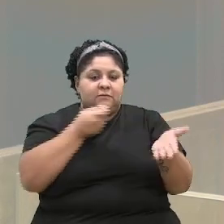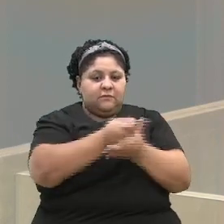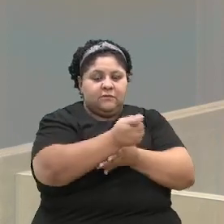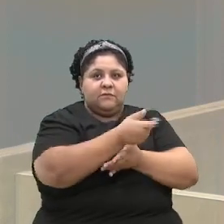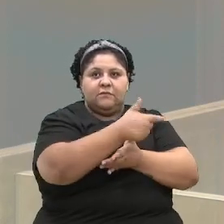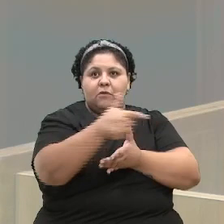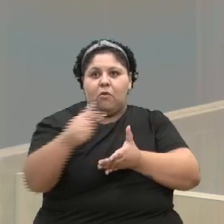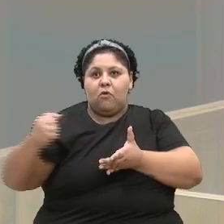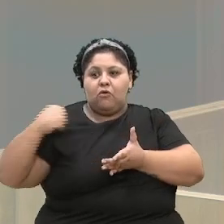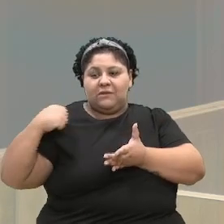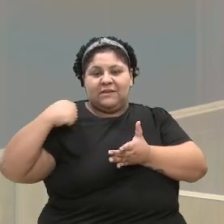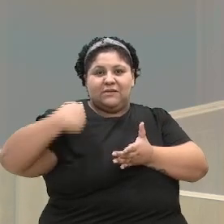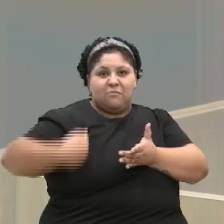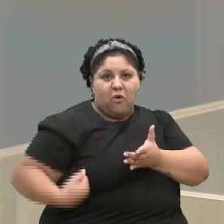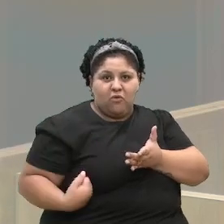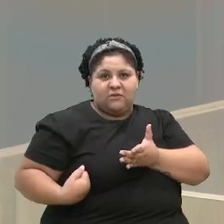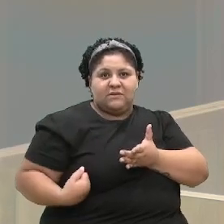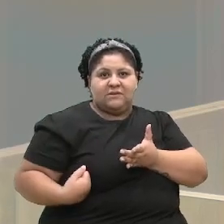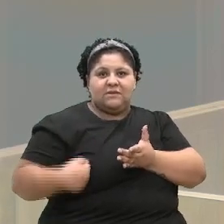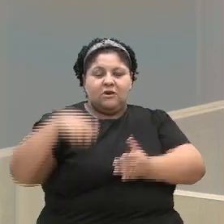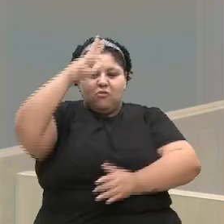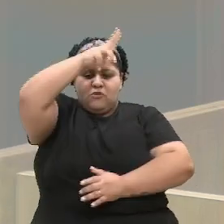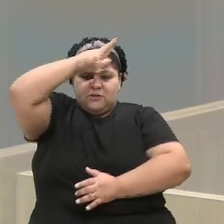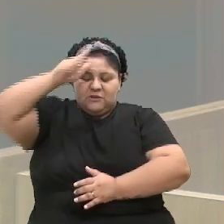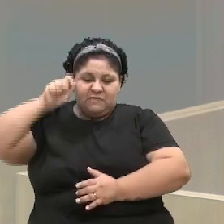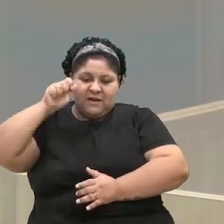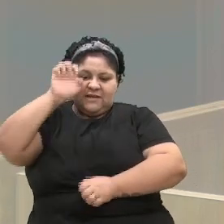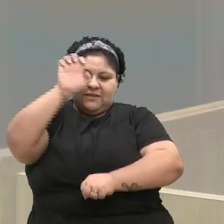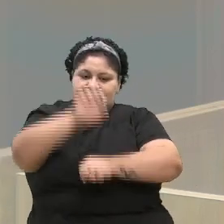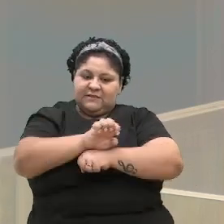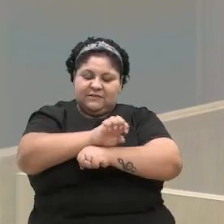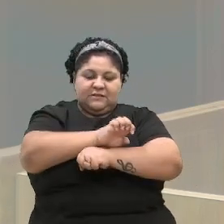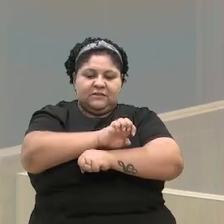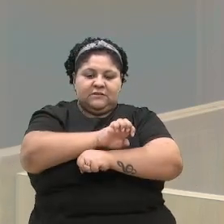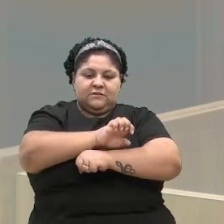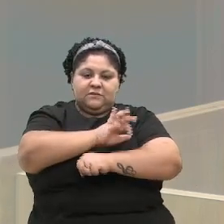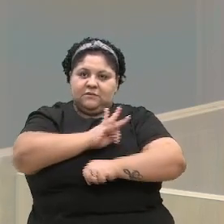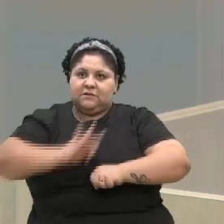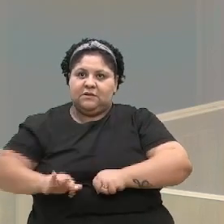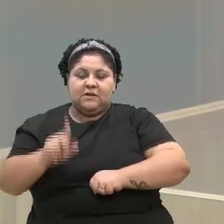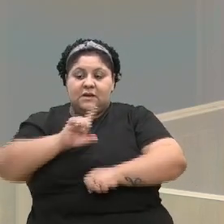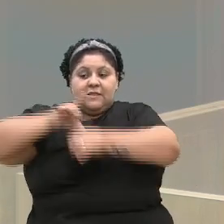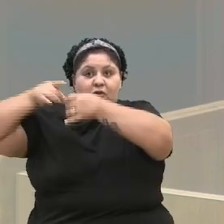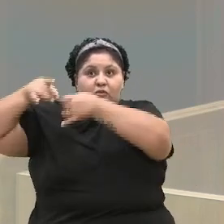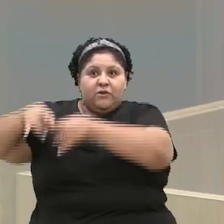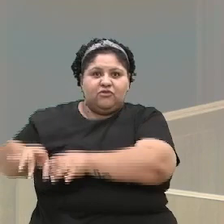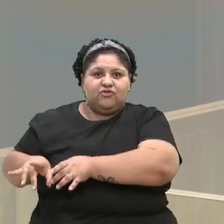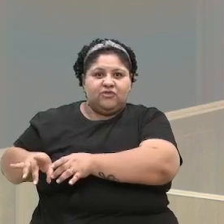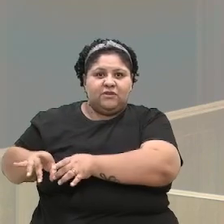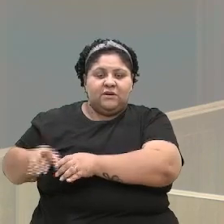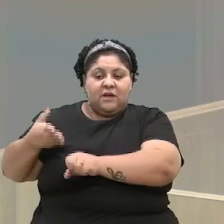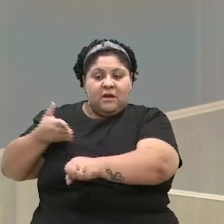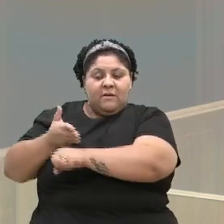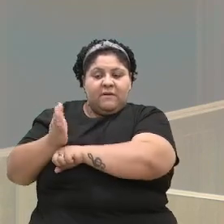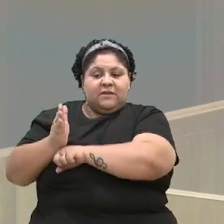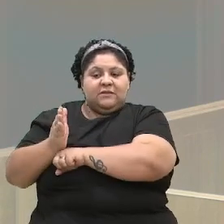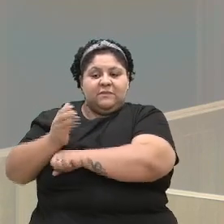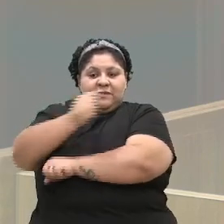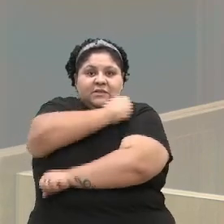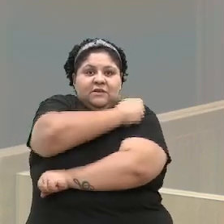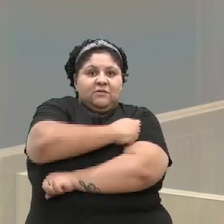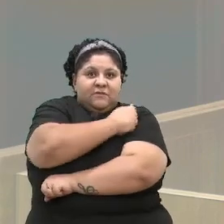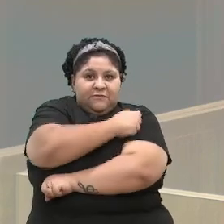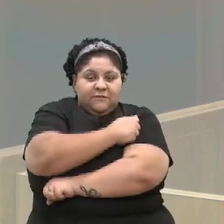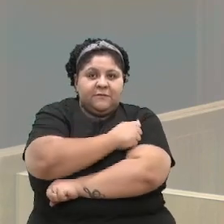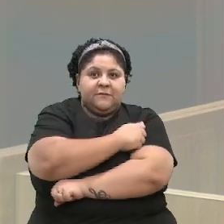ou benefícios municipais, estaduais ou federais não prejudica a participação do beneficiário do programa, que trata esta lei.